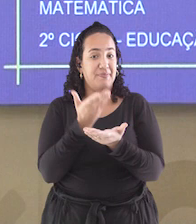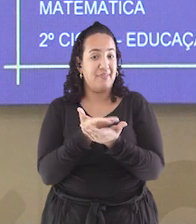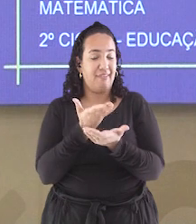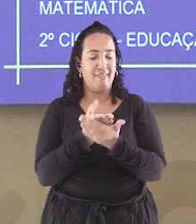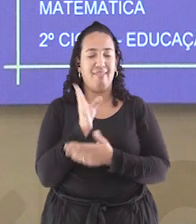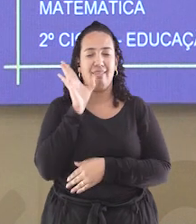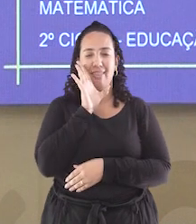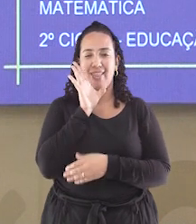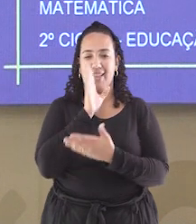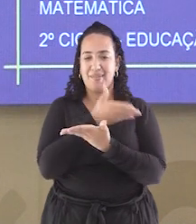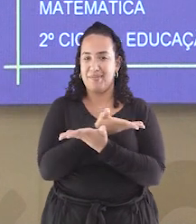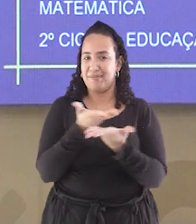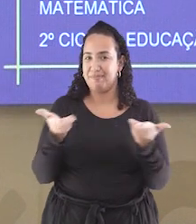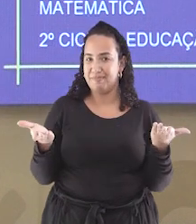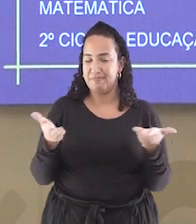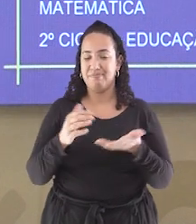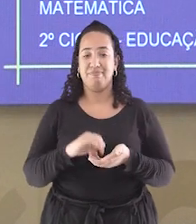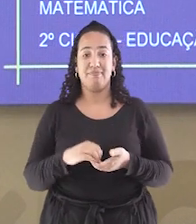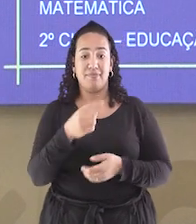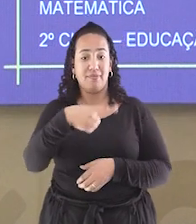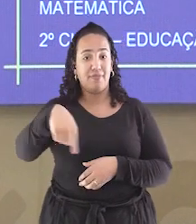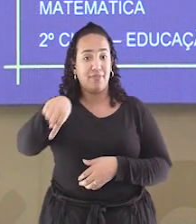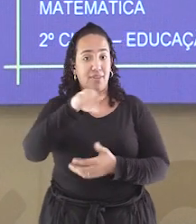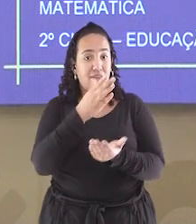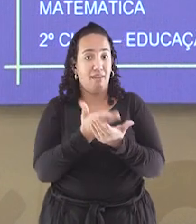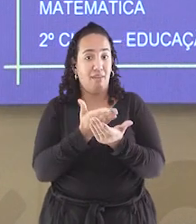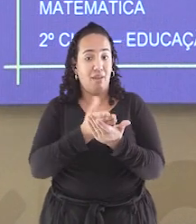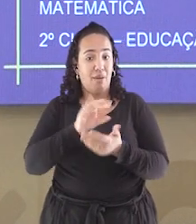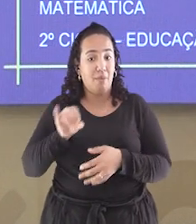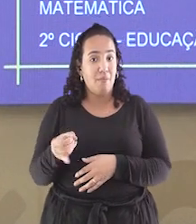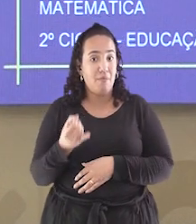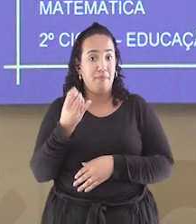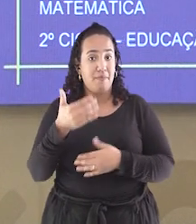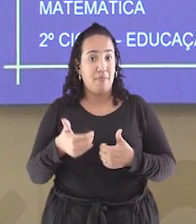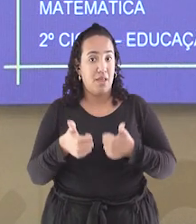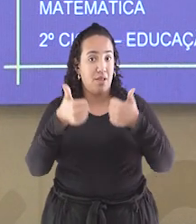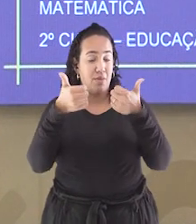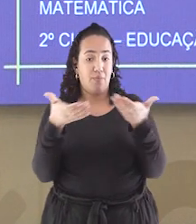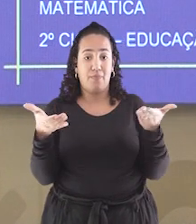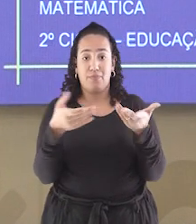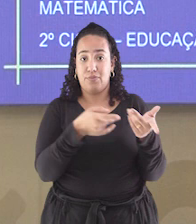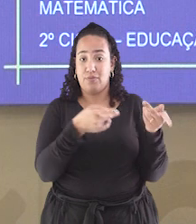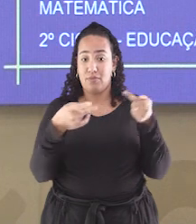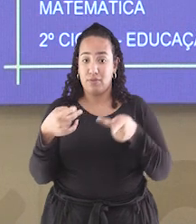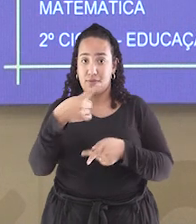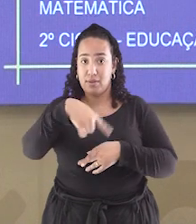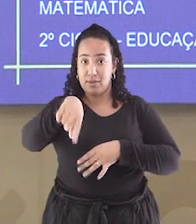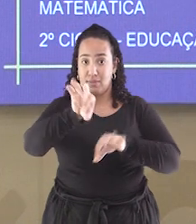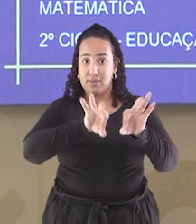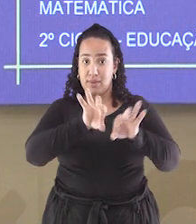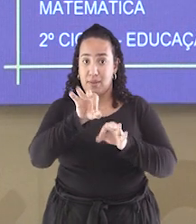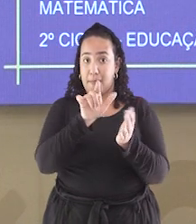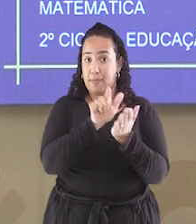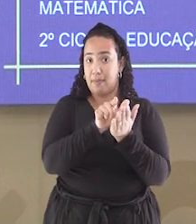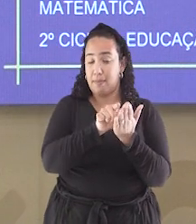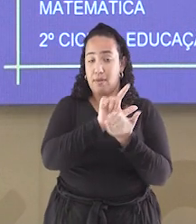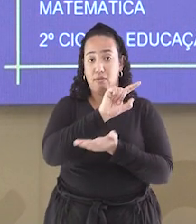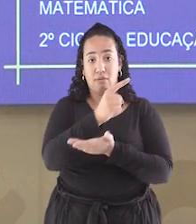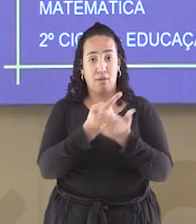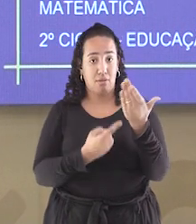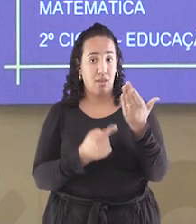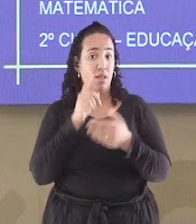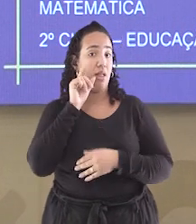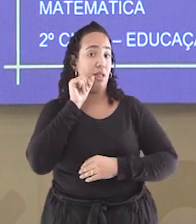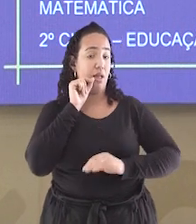para você. Para tirar melhor proveito da aula, lhe convido a pegar uma folha de papel e um caderno e um lápis.